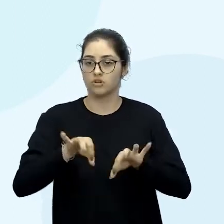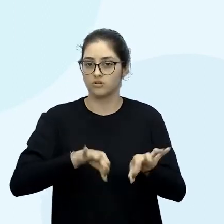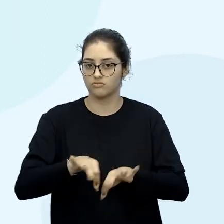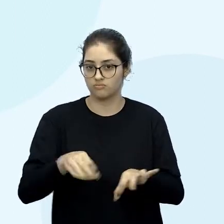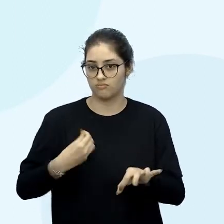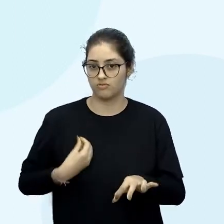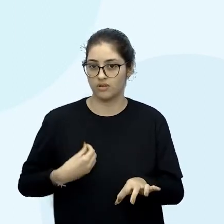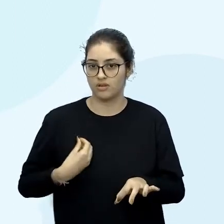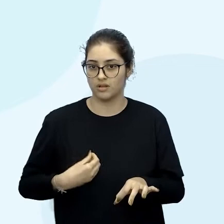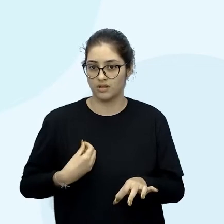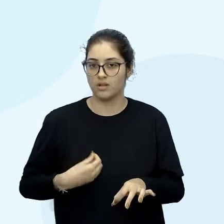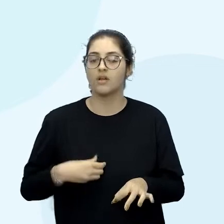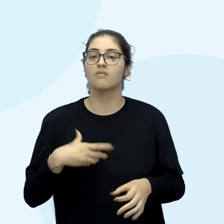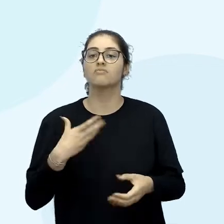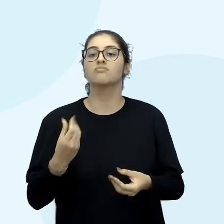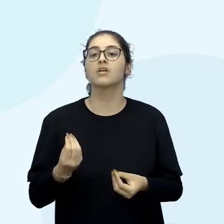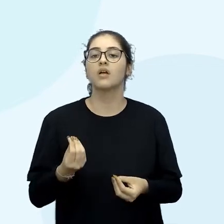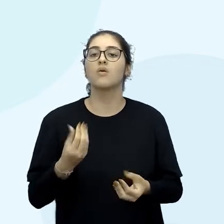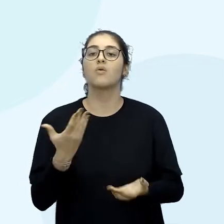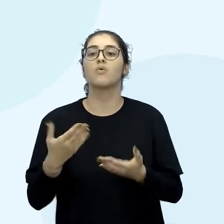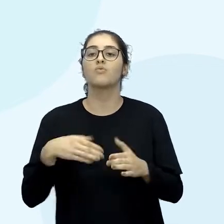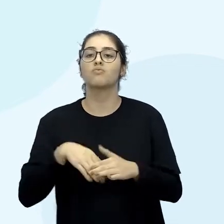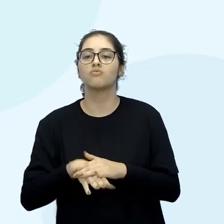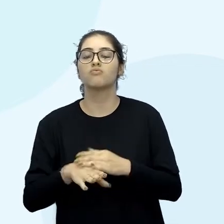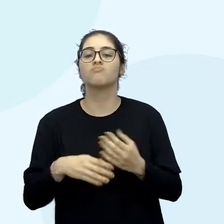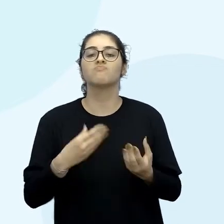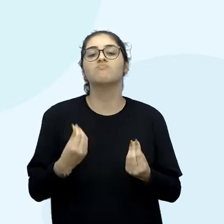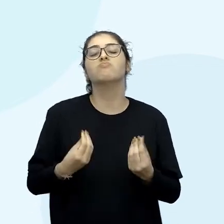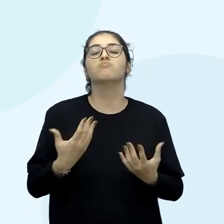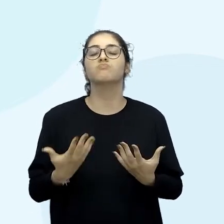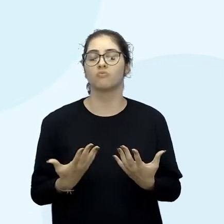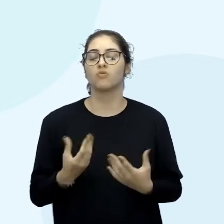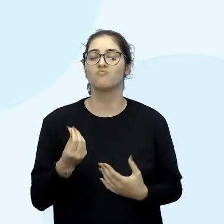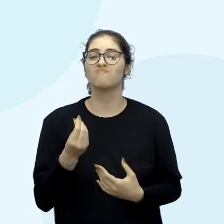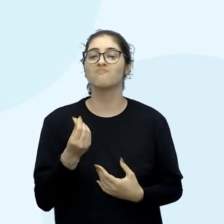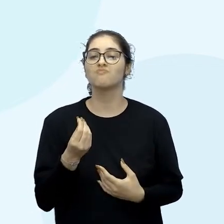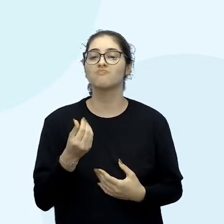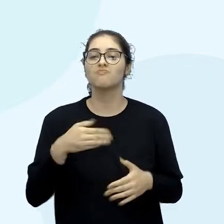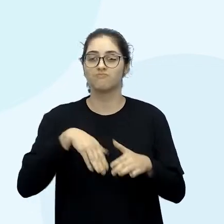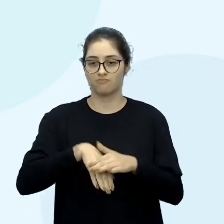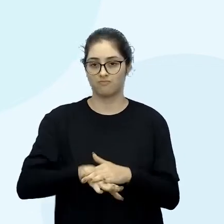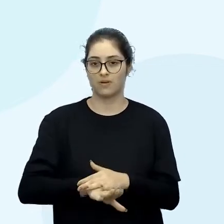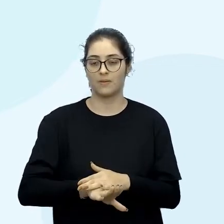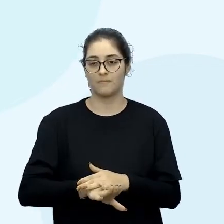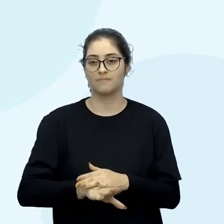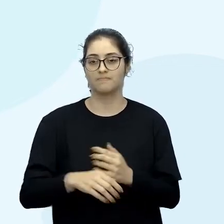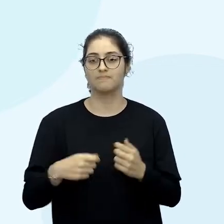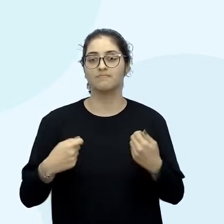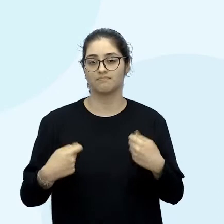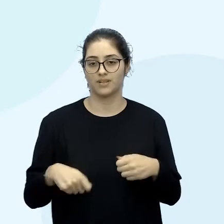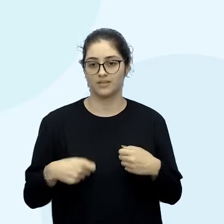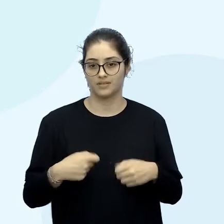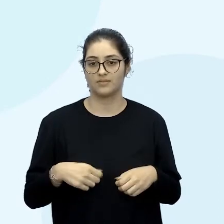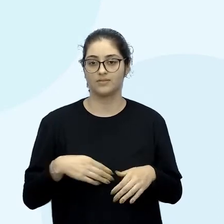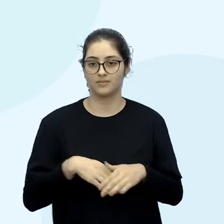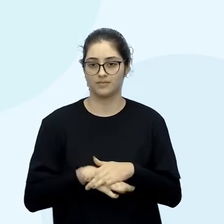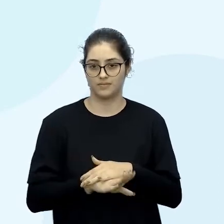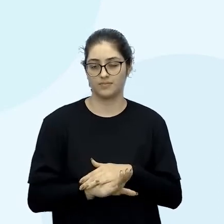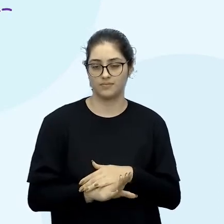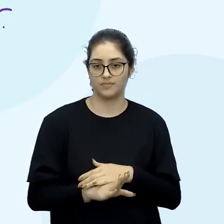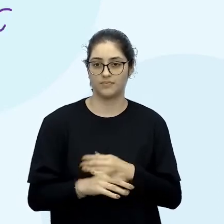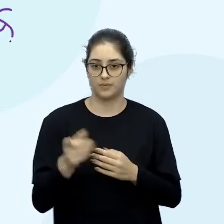guardar? Quanto vale aí meu sonho? Quanto eu vou guardar? Deixa eu colocar quanto vou guardar.